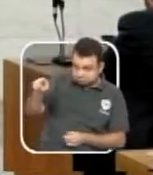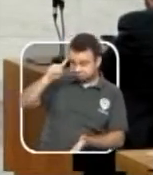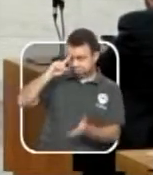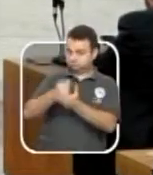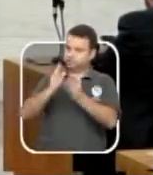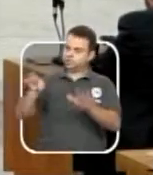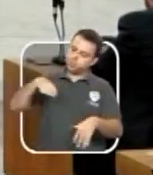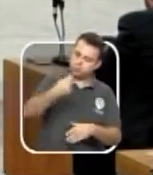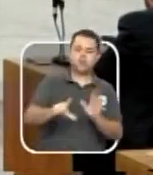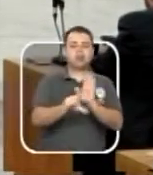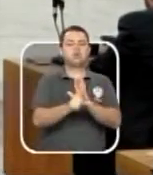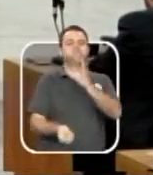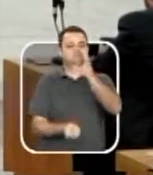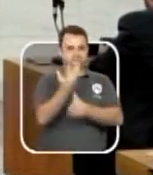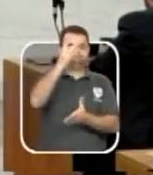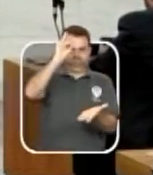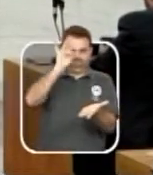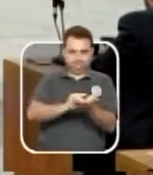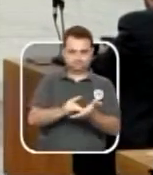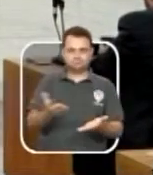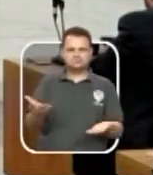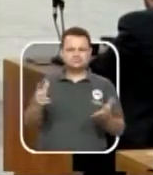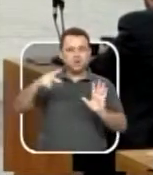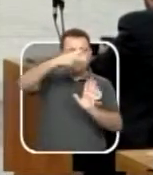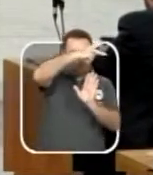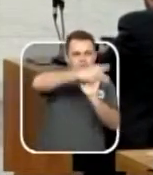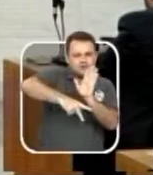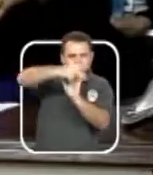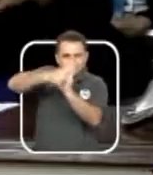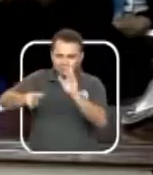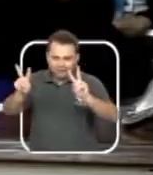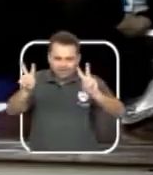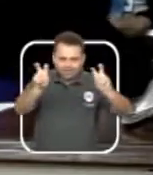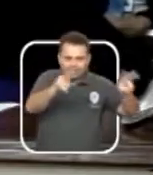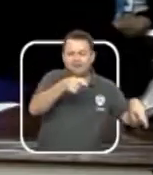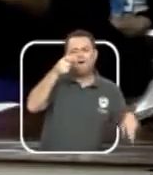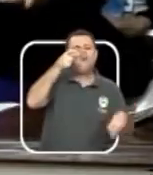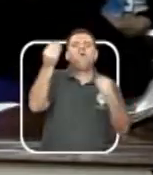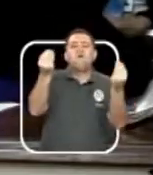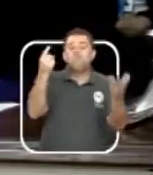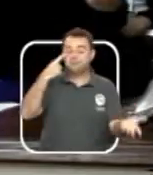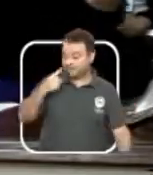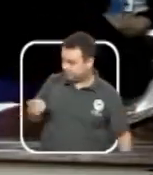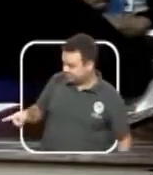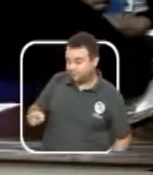que viram lei. Acompanhe a tramitação dos projetos e leis no site